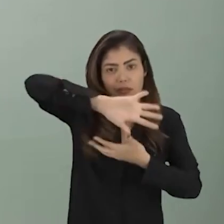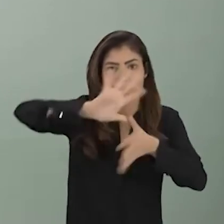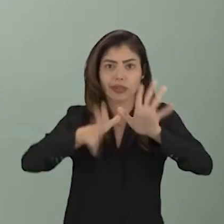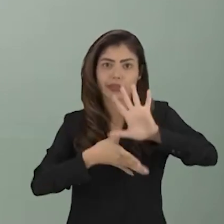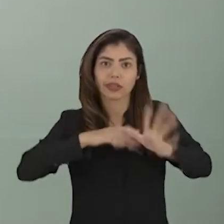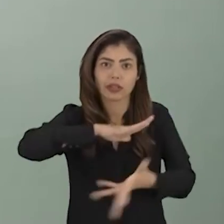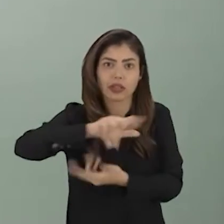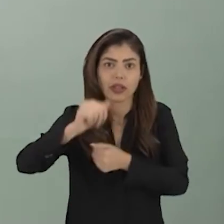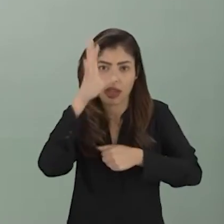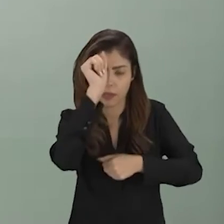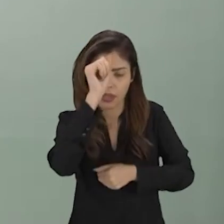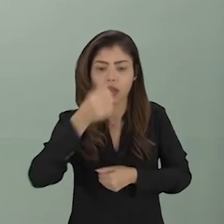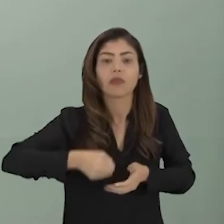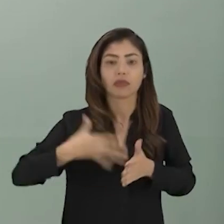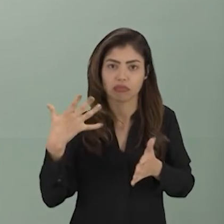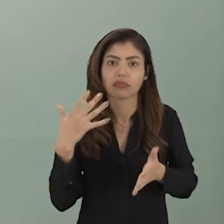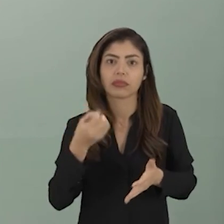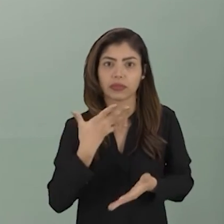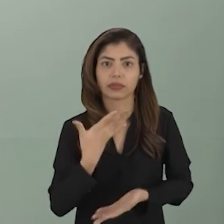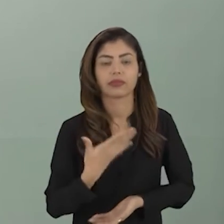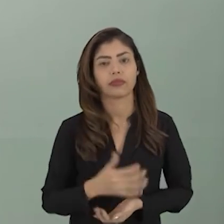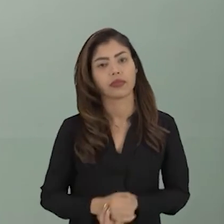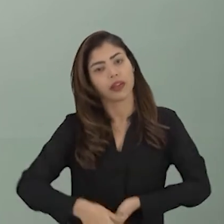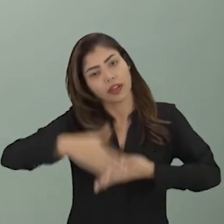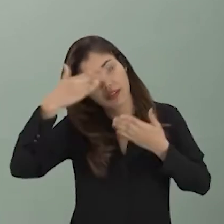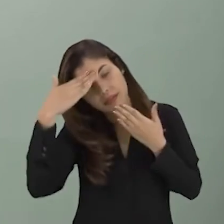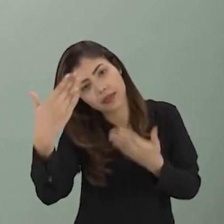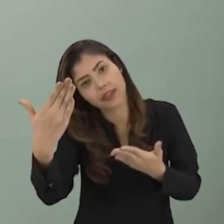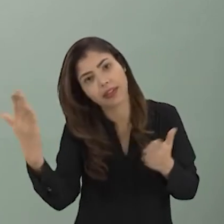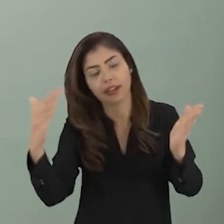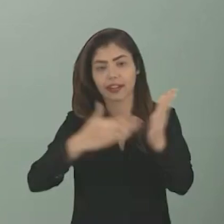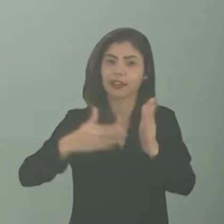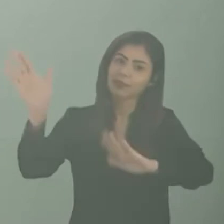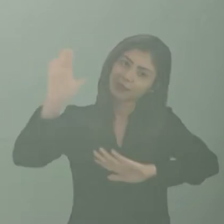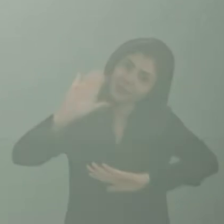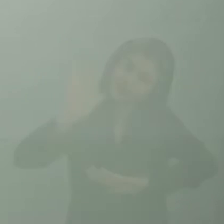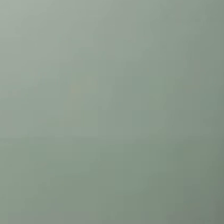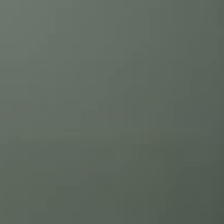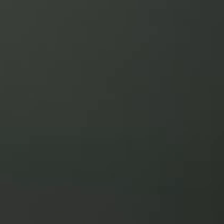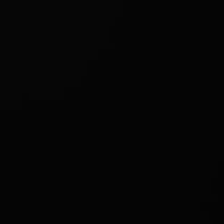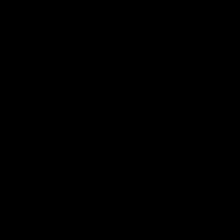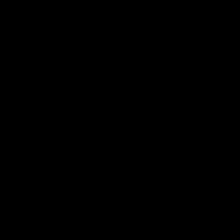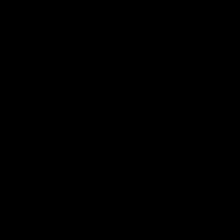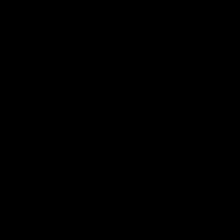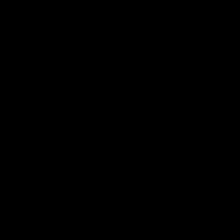pandemia, aprender é sempre bom. Gente, muito obrigada e até a próxima.